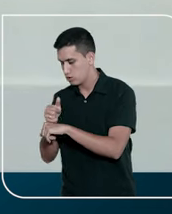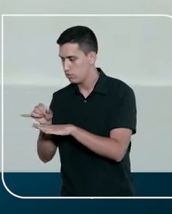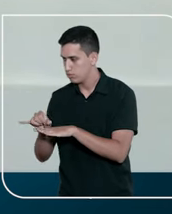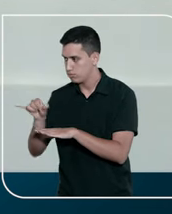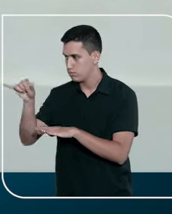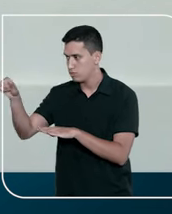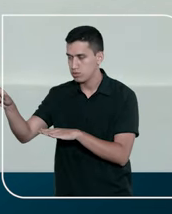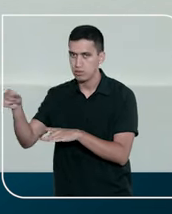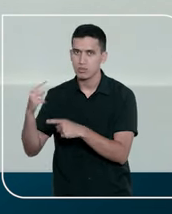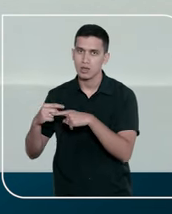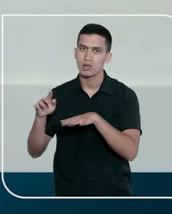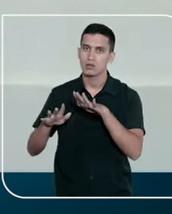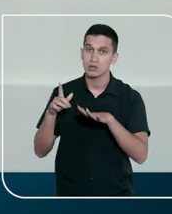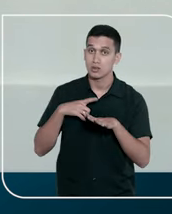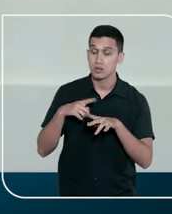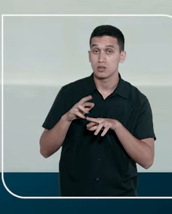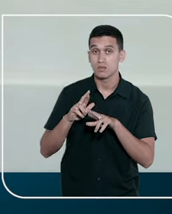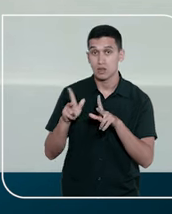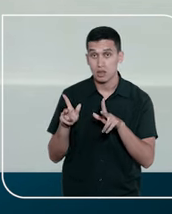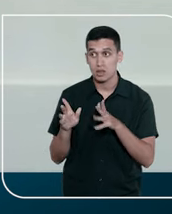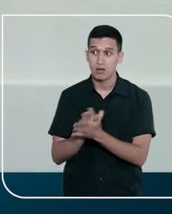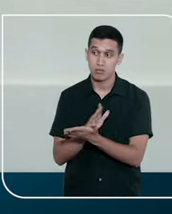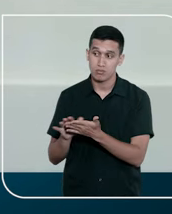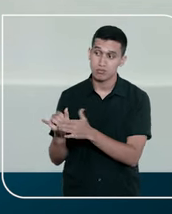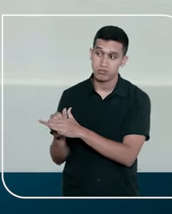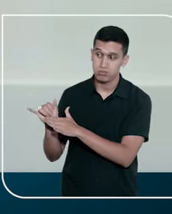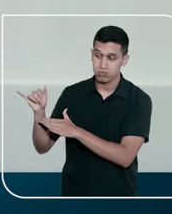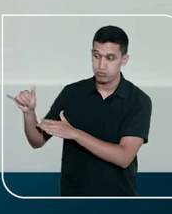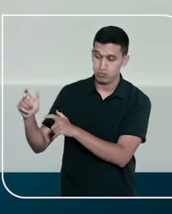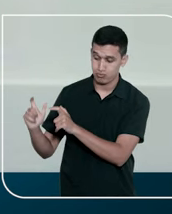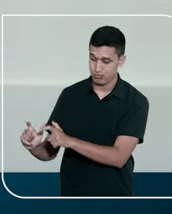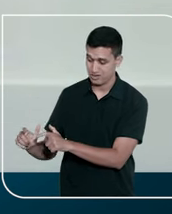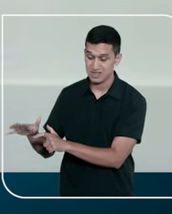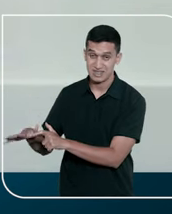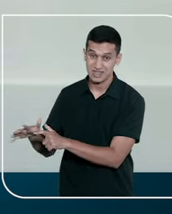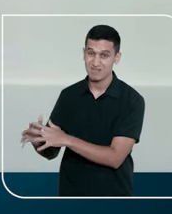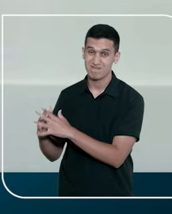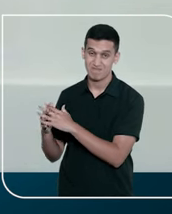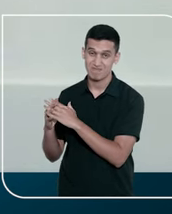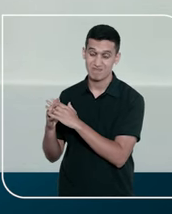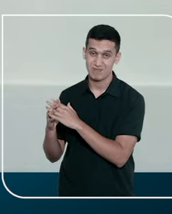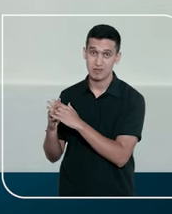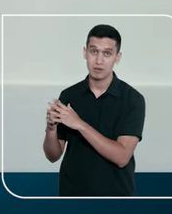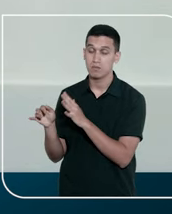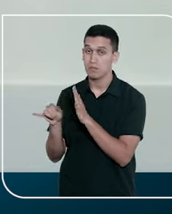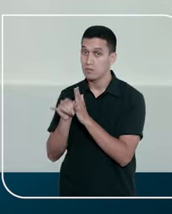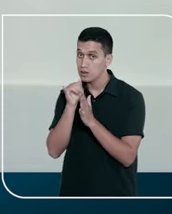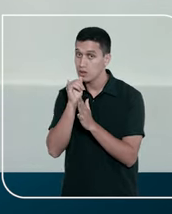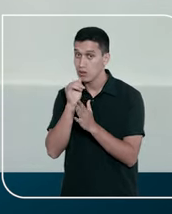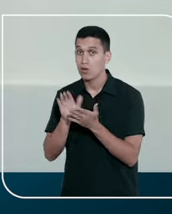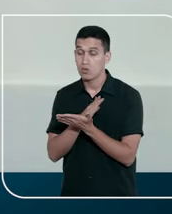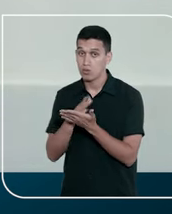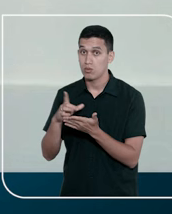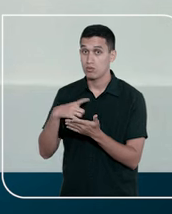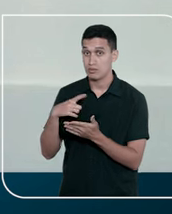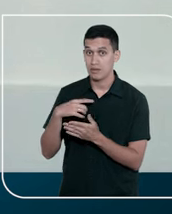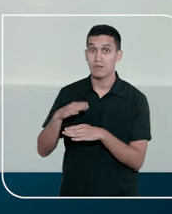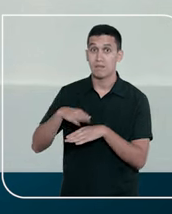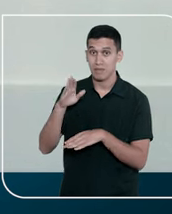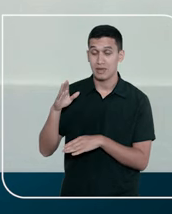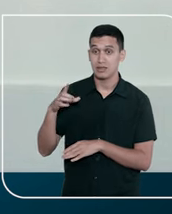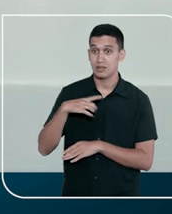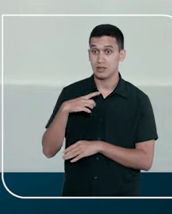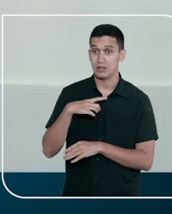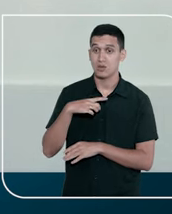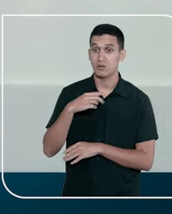grande, você pega aeroportos que são mais complicados que outros. Por exemplo, em Lisboa, você pode passar de 30 minutos a 3 horas na fila